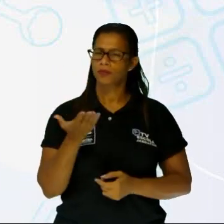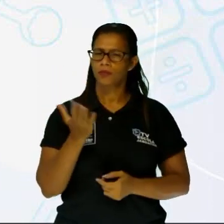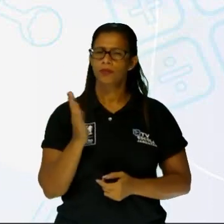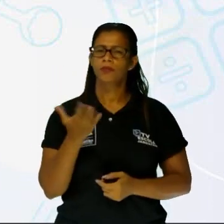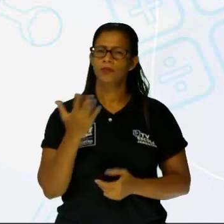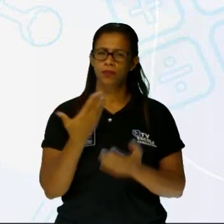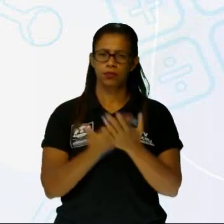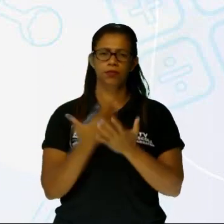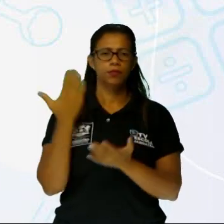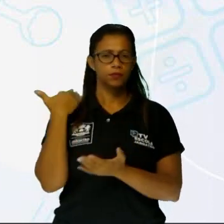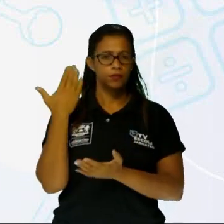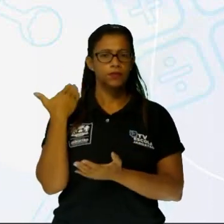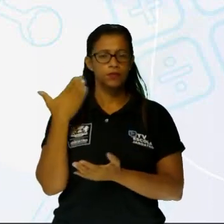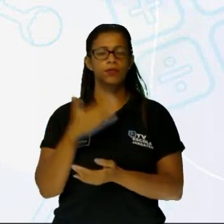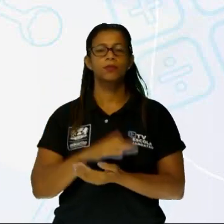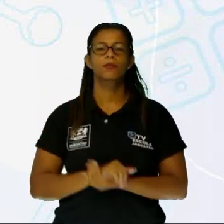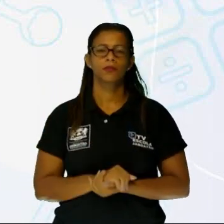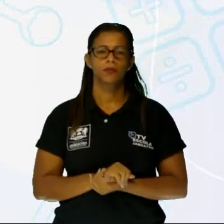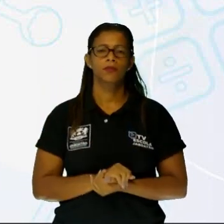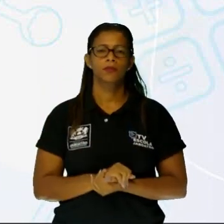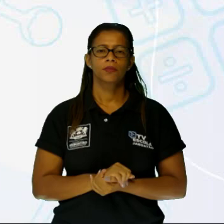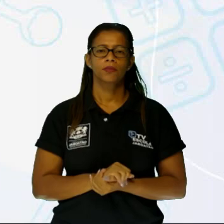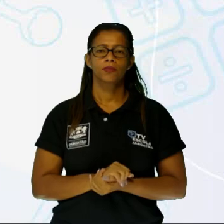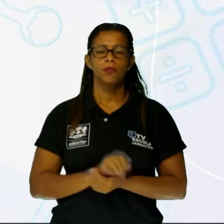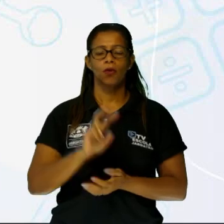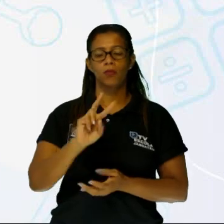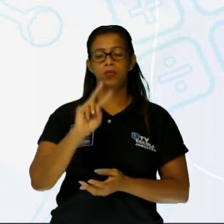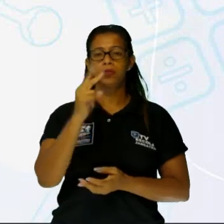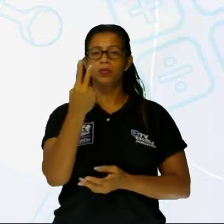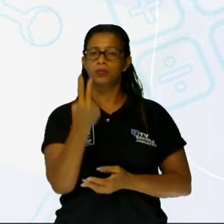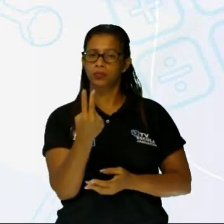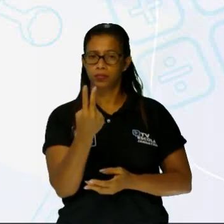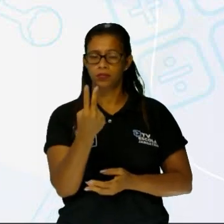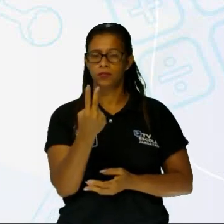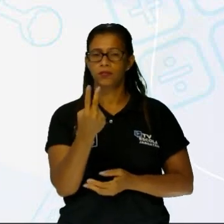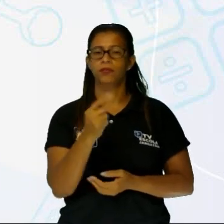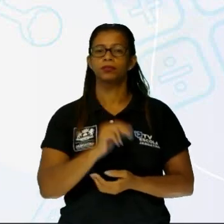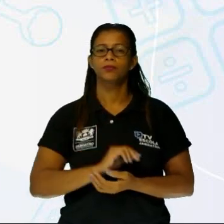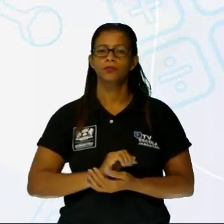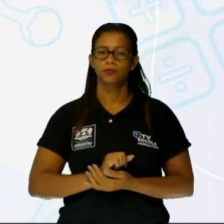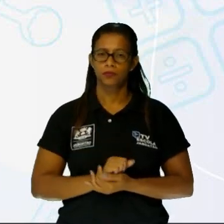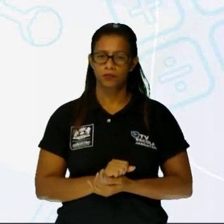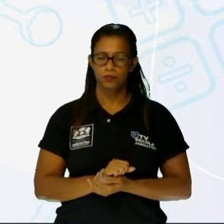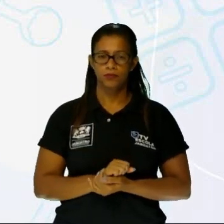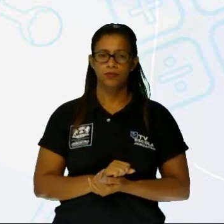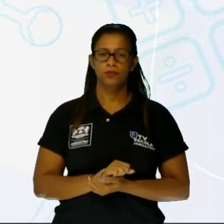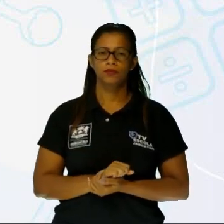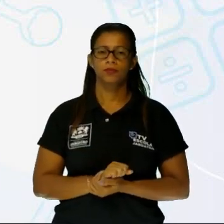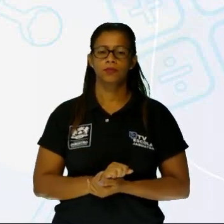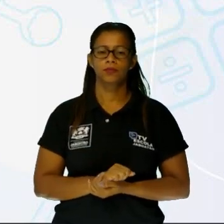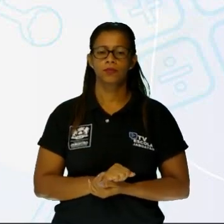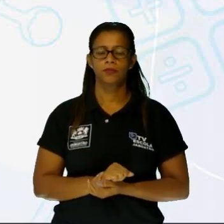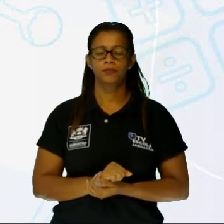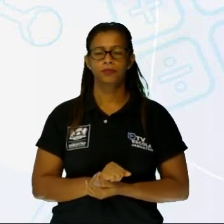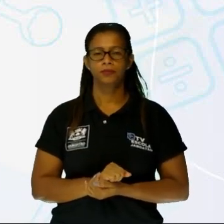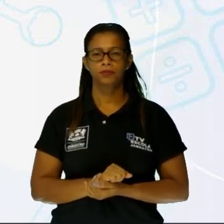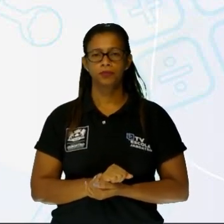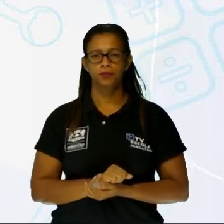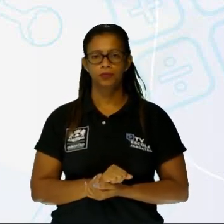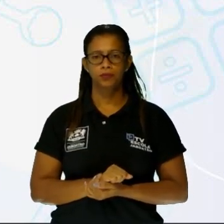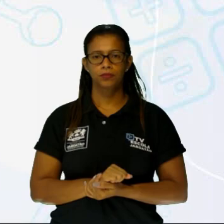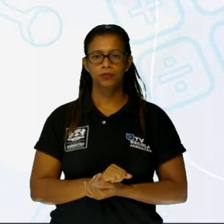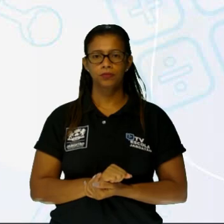will, né? Então ele vai mudar e ele vai trocar de posição com os sujeitos.